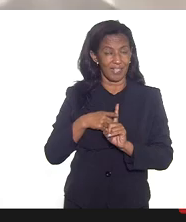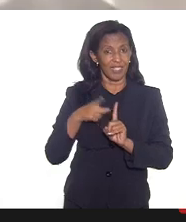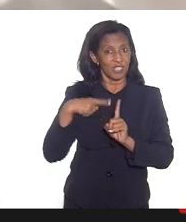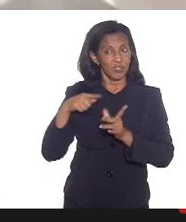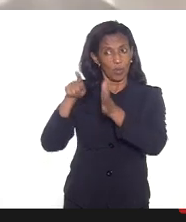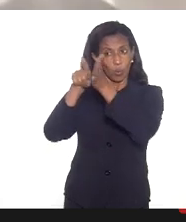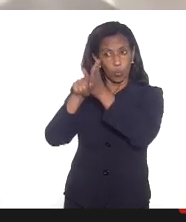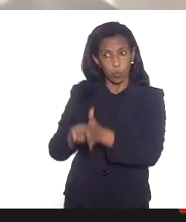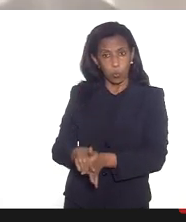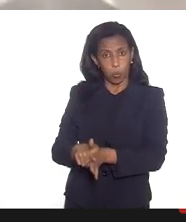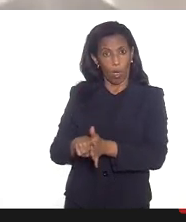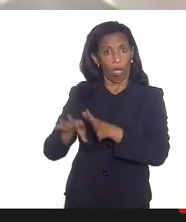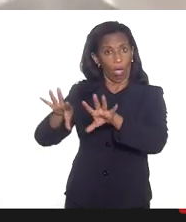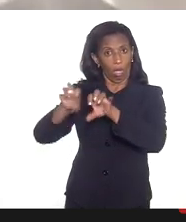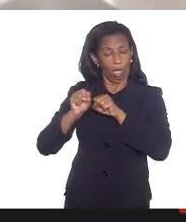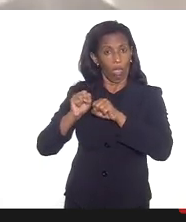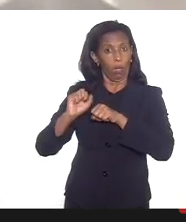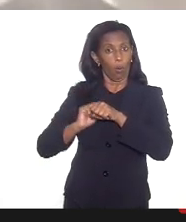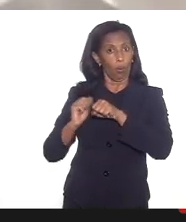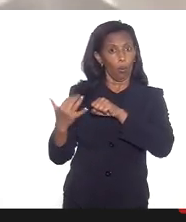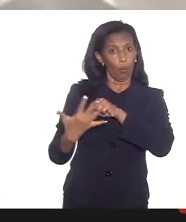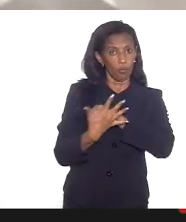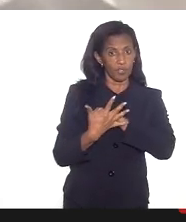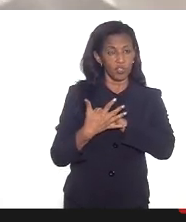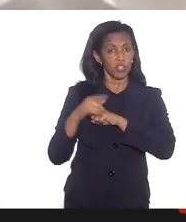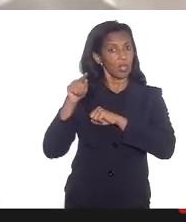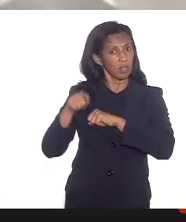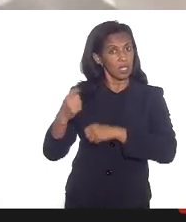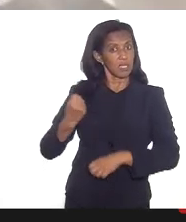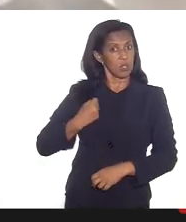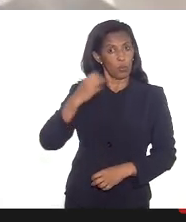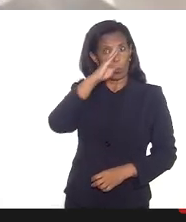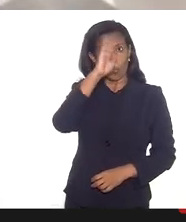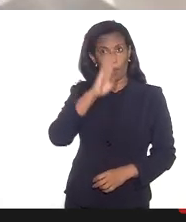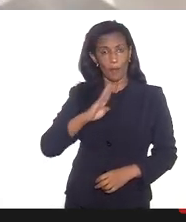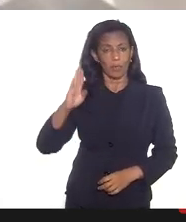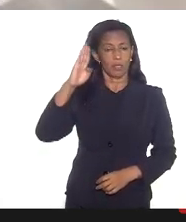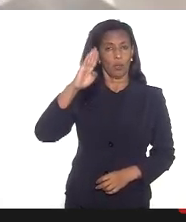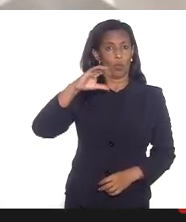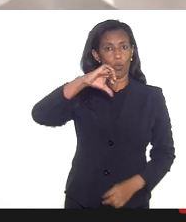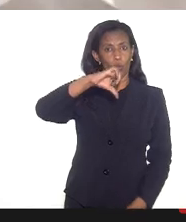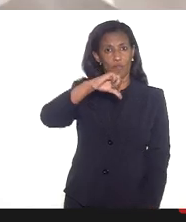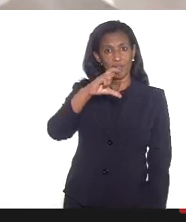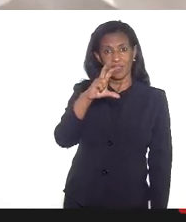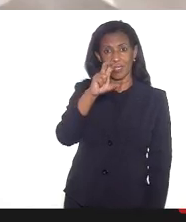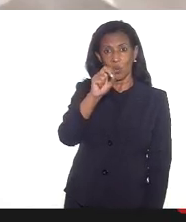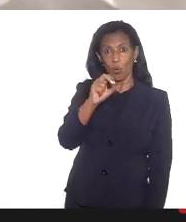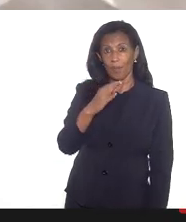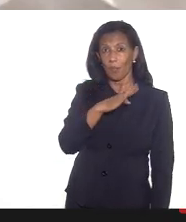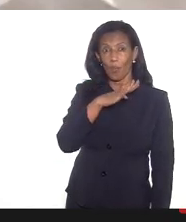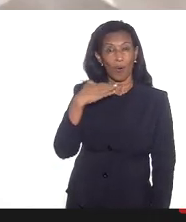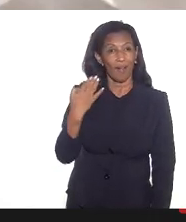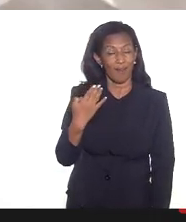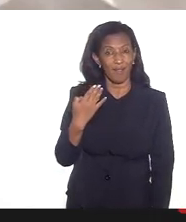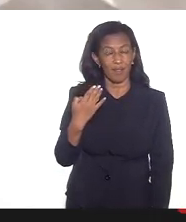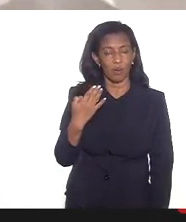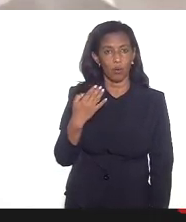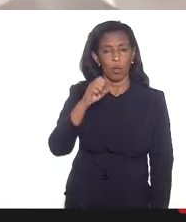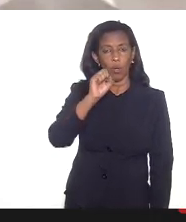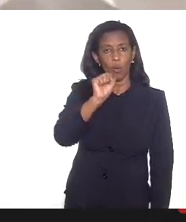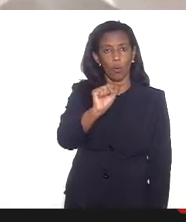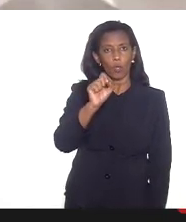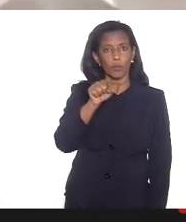da cor vídeo 19 desse número no Brasil 950 mulheres morreram Isso quer dizer